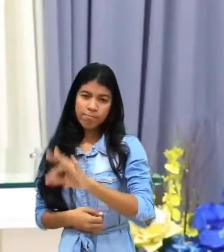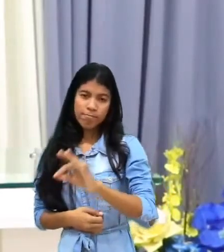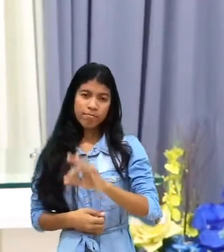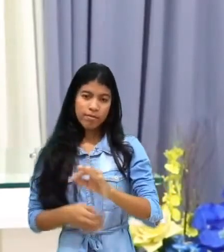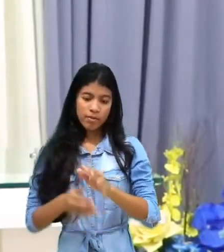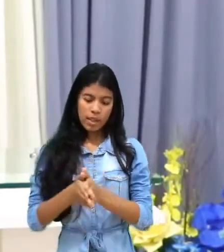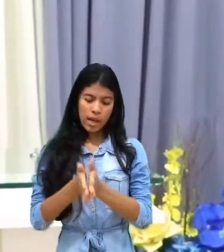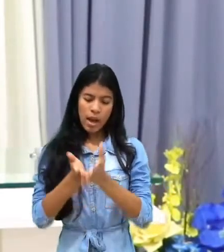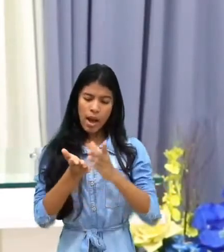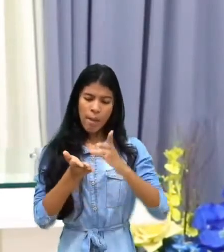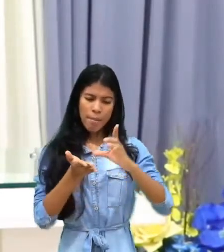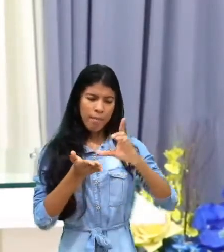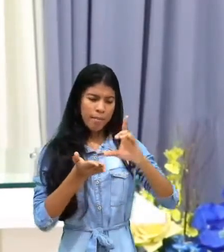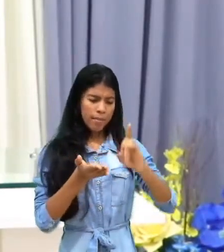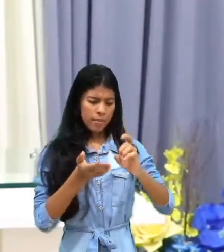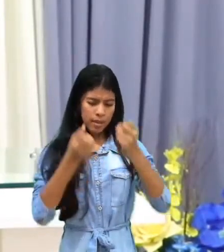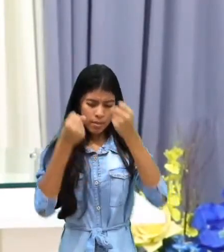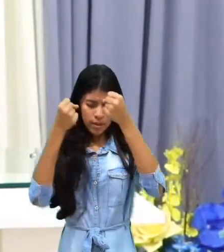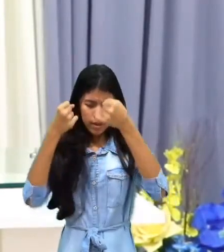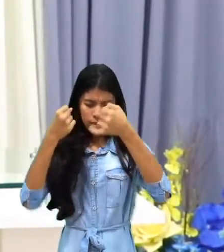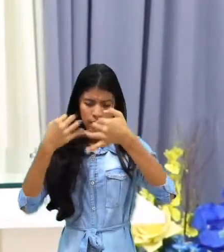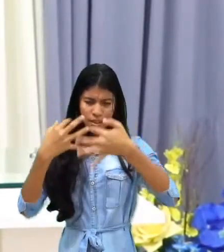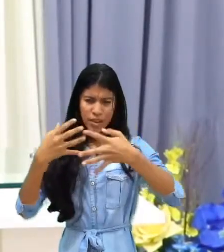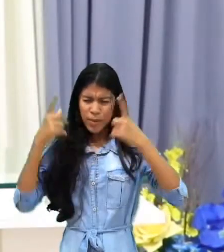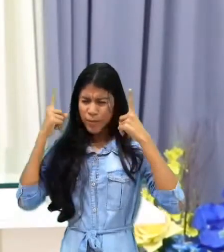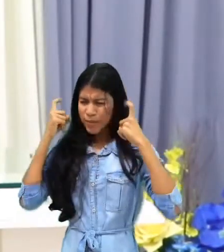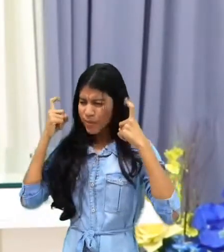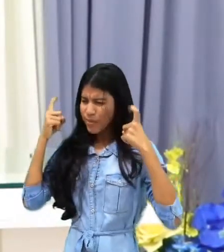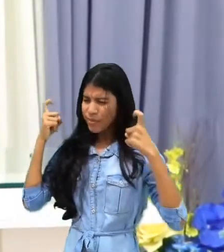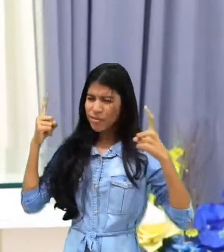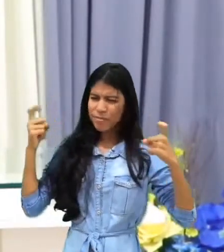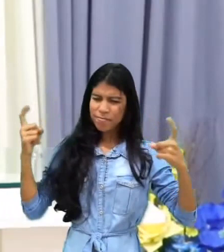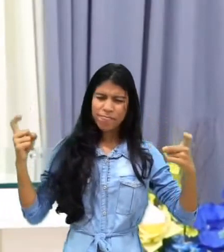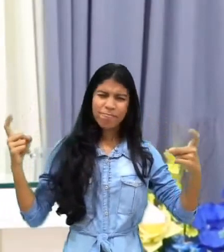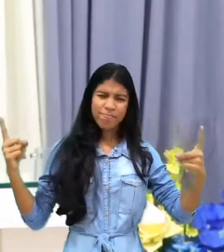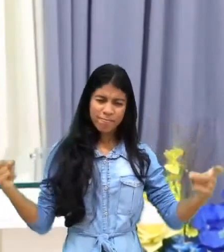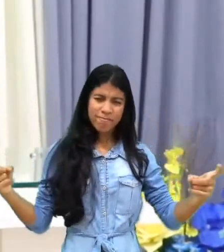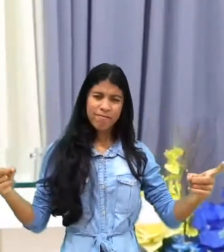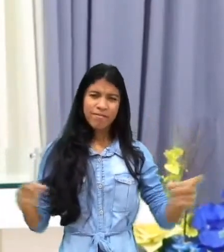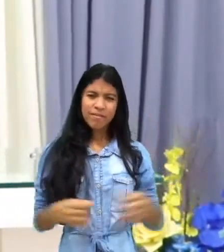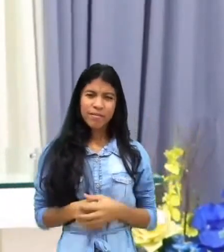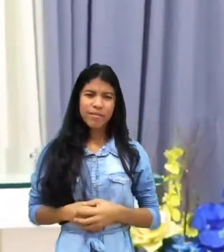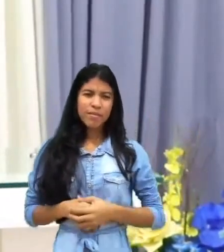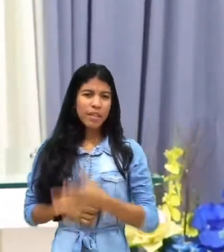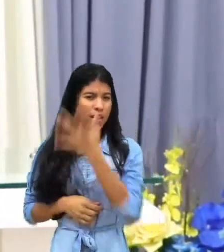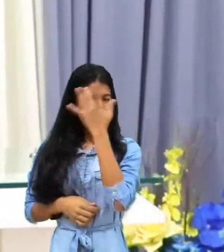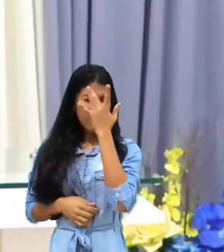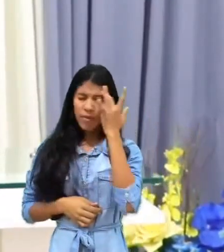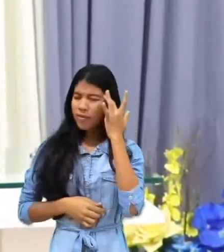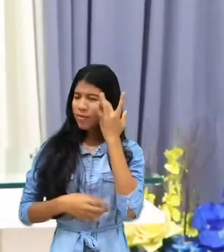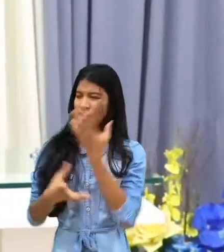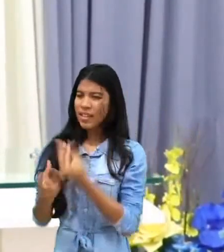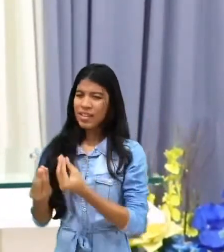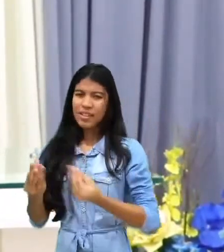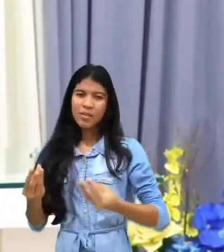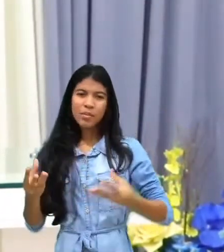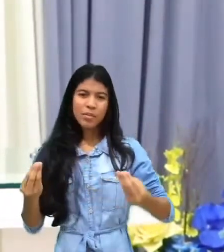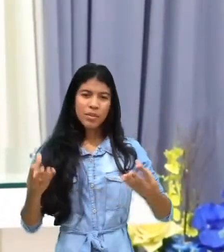que o barulho foi tão grande que chamou a atenção de milhares de pessoas que estavam